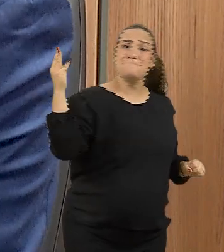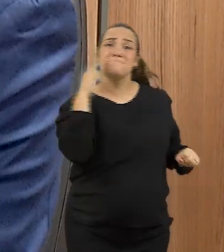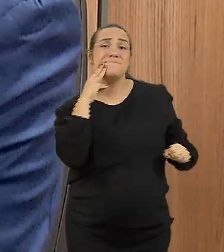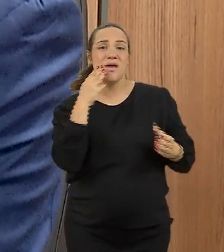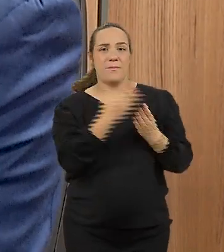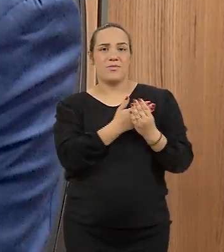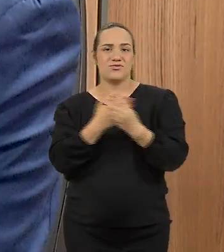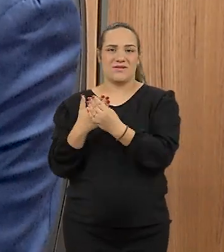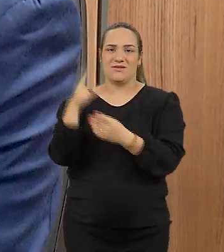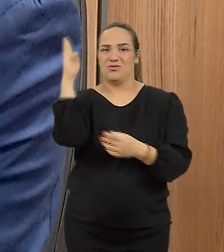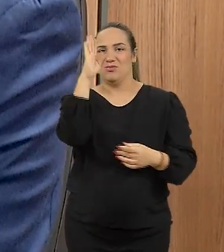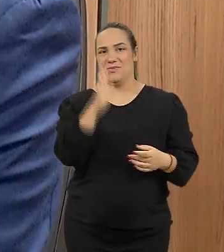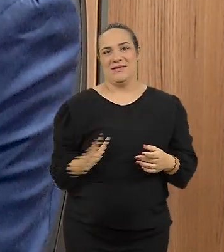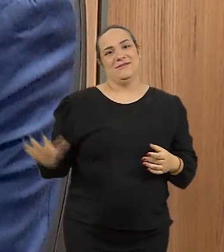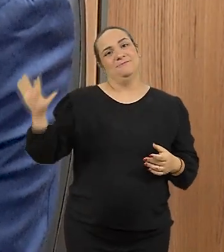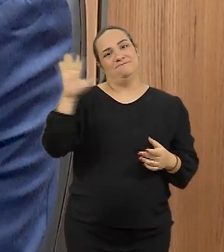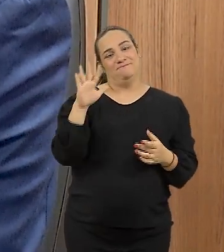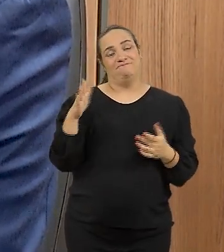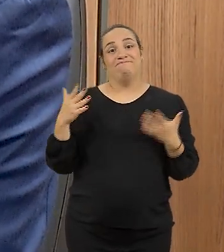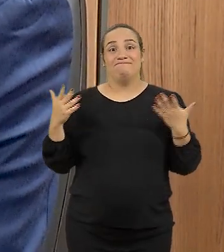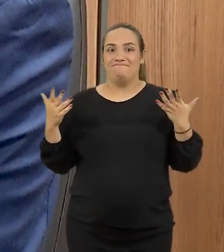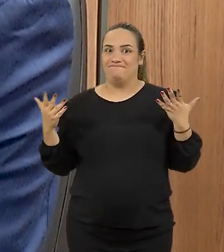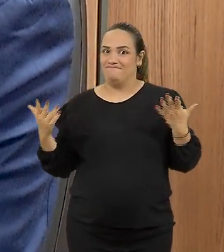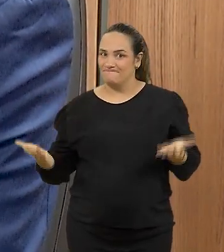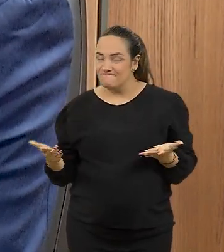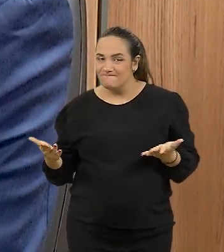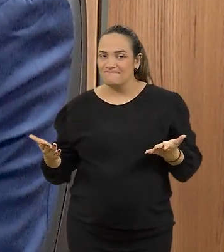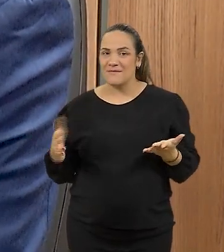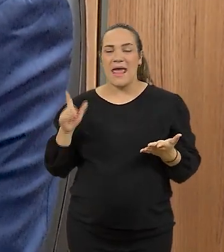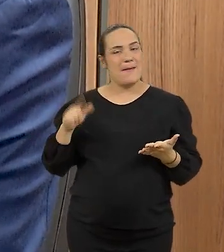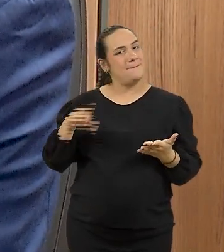Brasil. Então esse é o grande problema hoje do